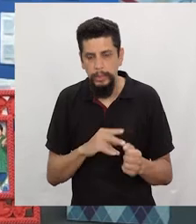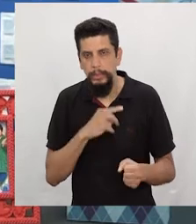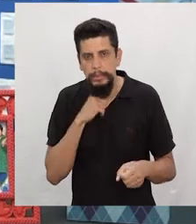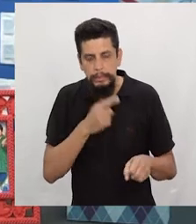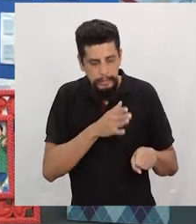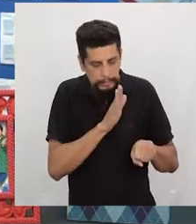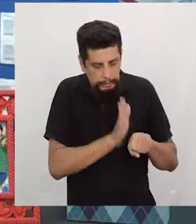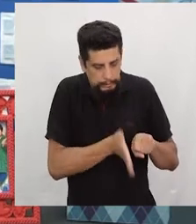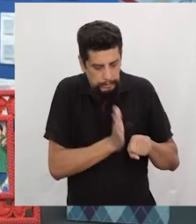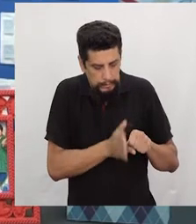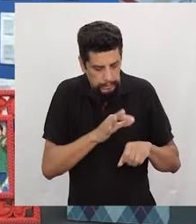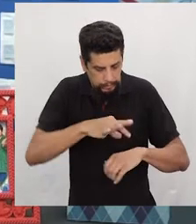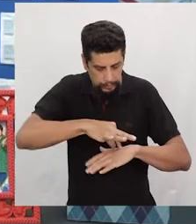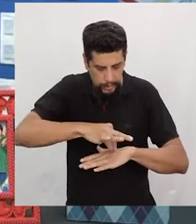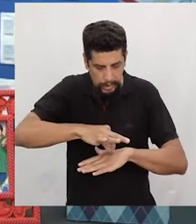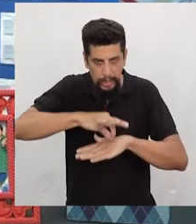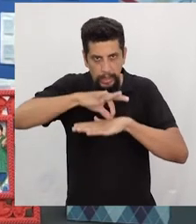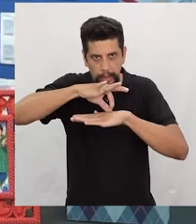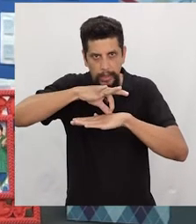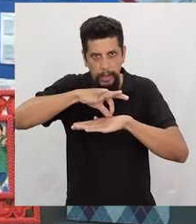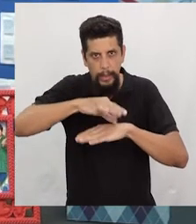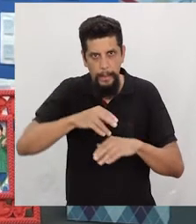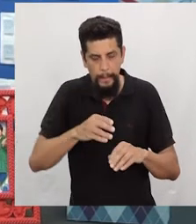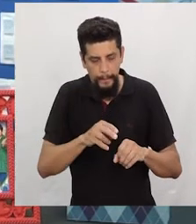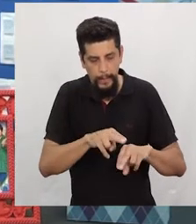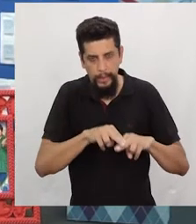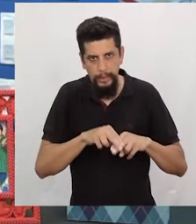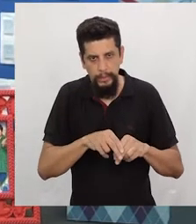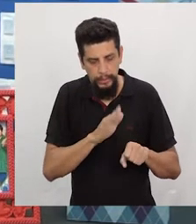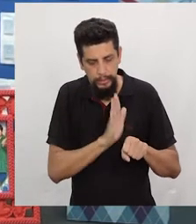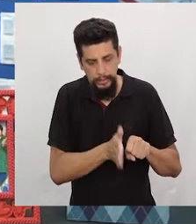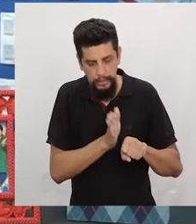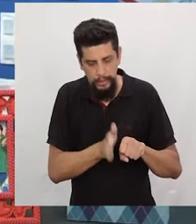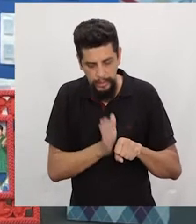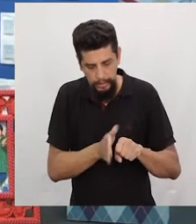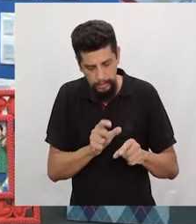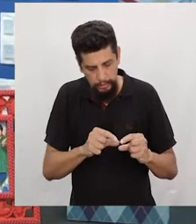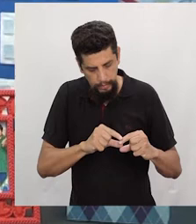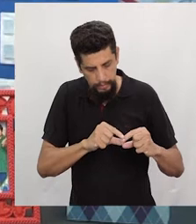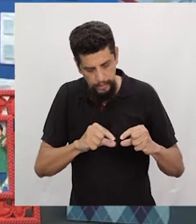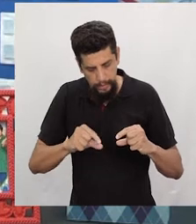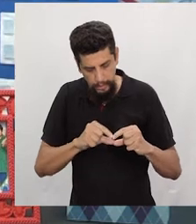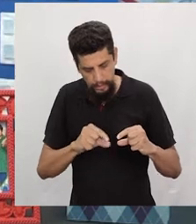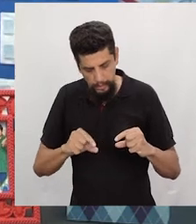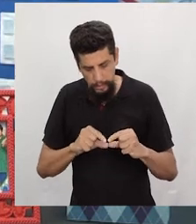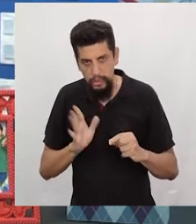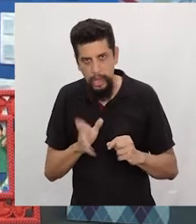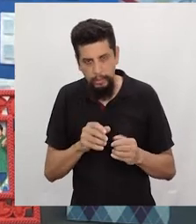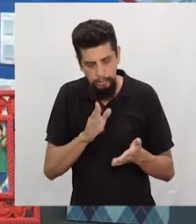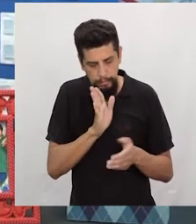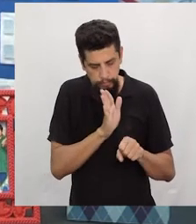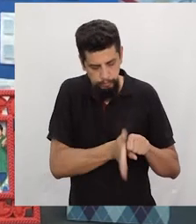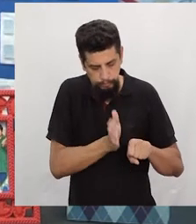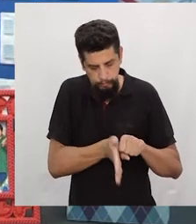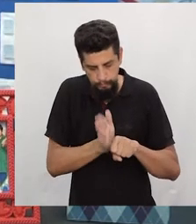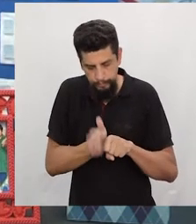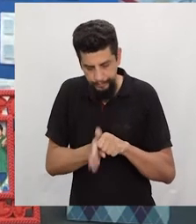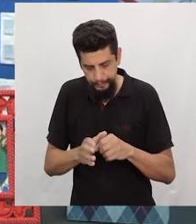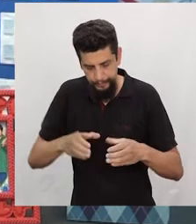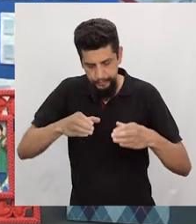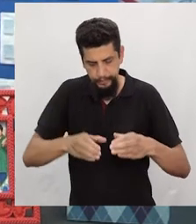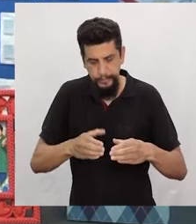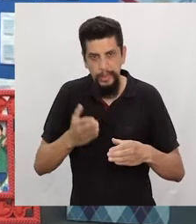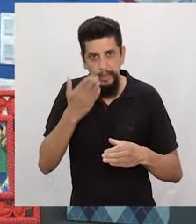cortar a carne. Por isso, o bife dele era servido em tiras, já cortadinho. O